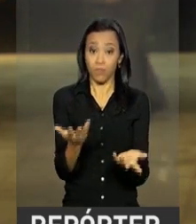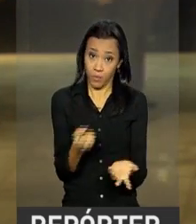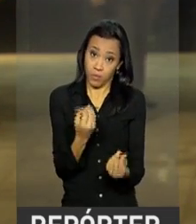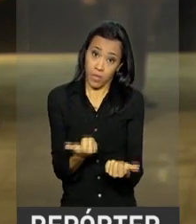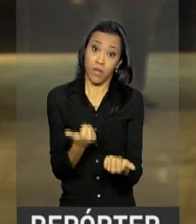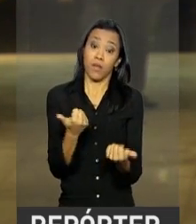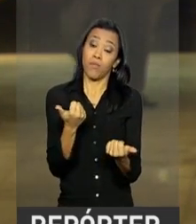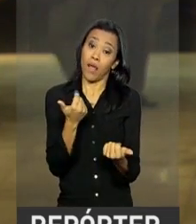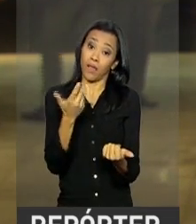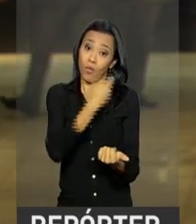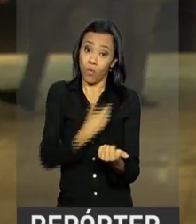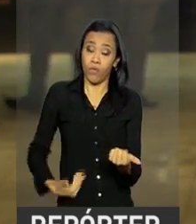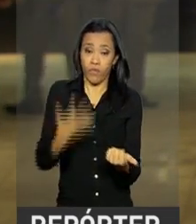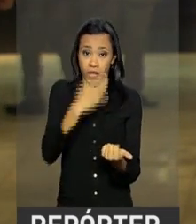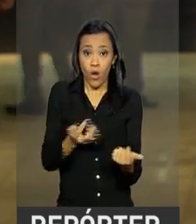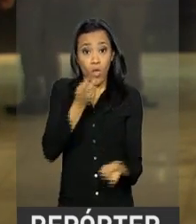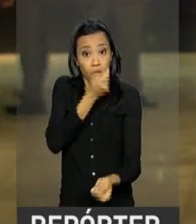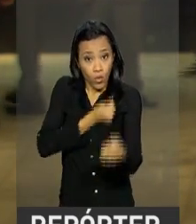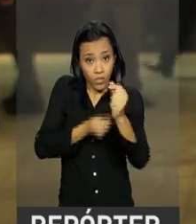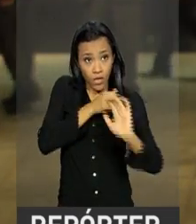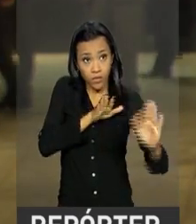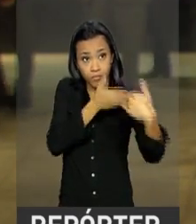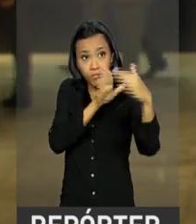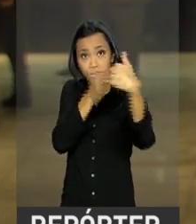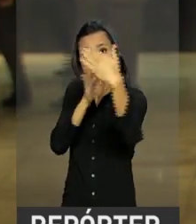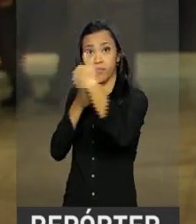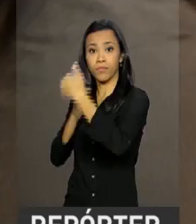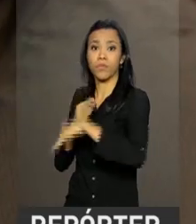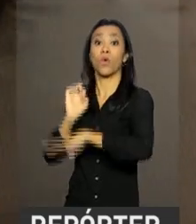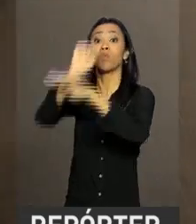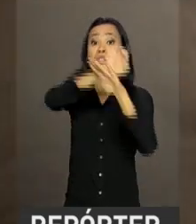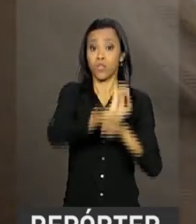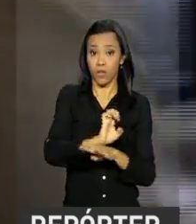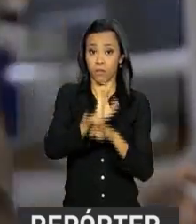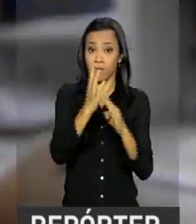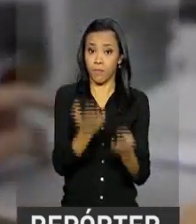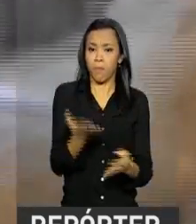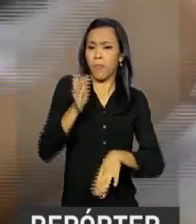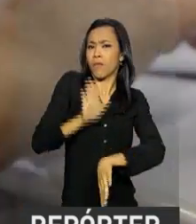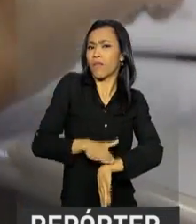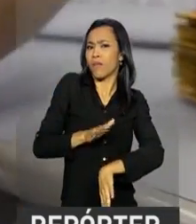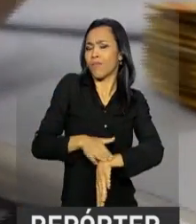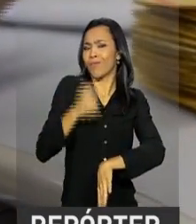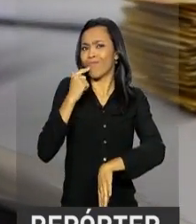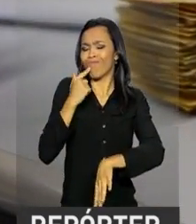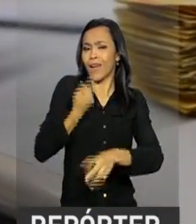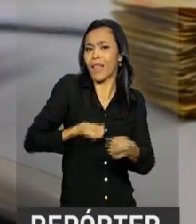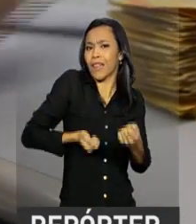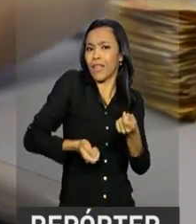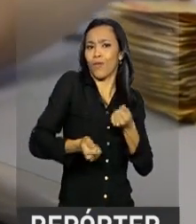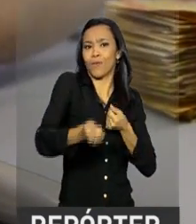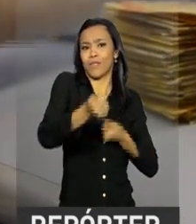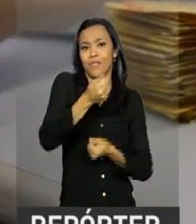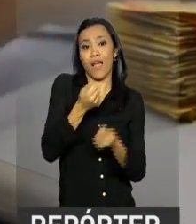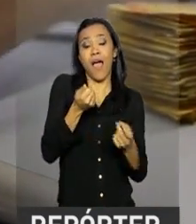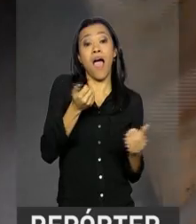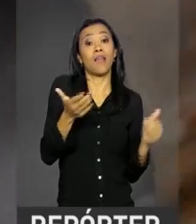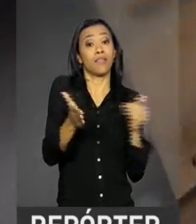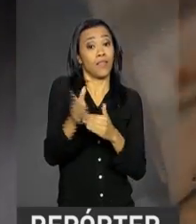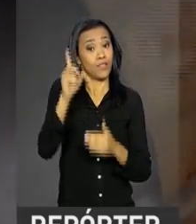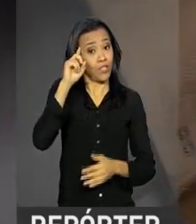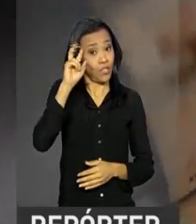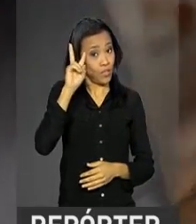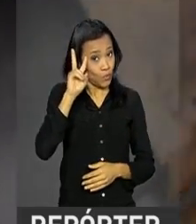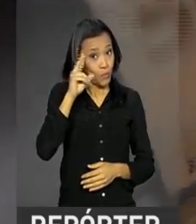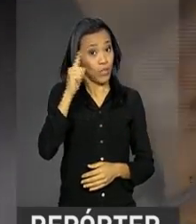federal negociasse diretamente a questão com os estados. O tempo para se chegar a um acordo termina na próxima segunda-feira.